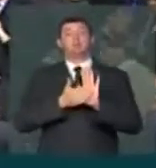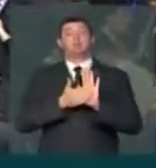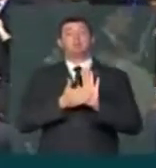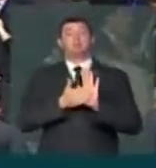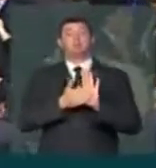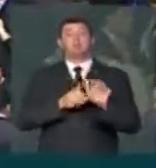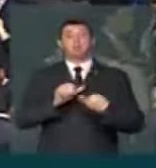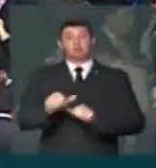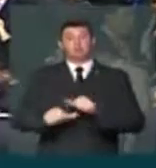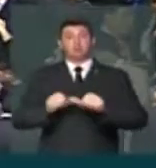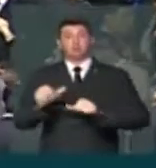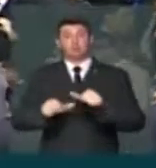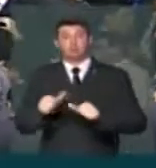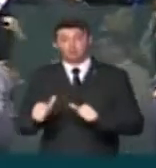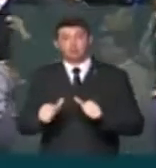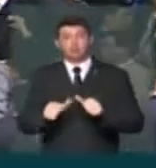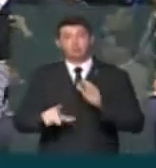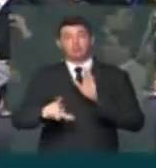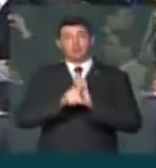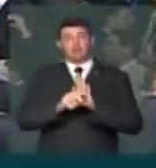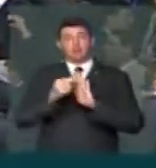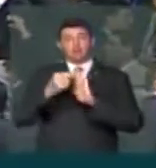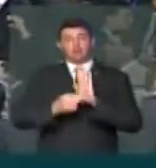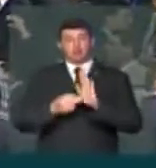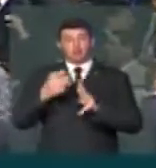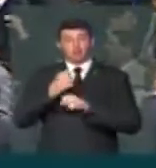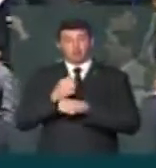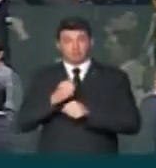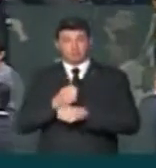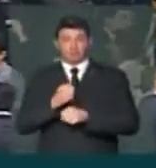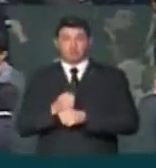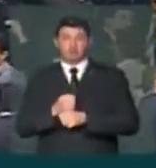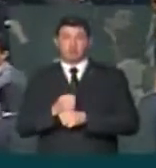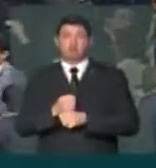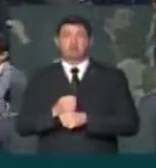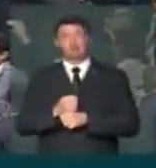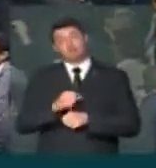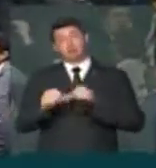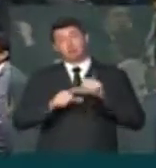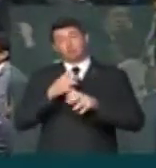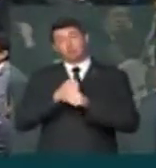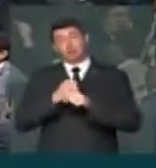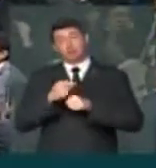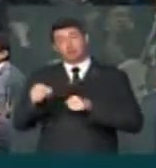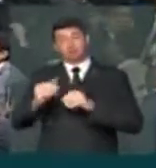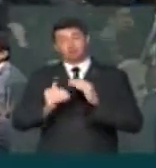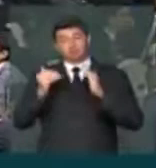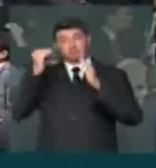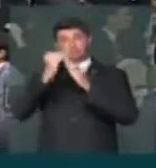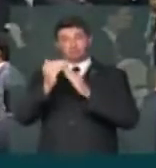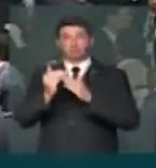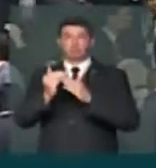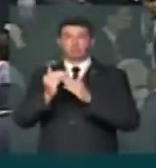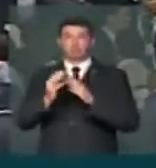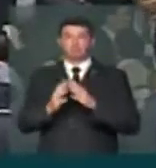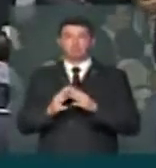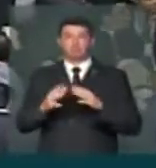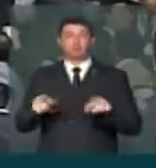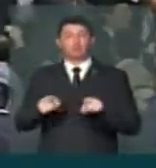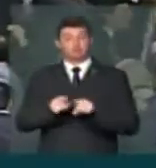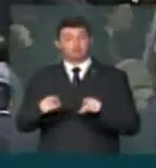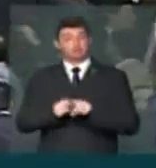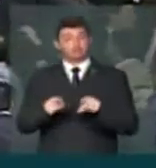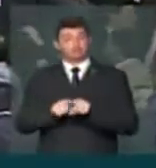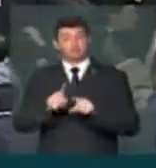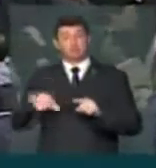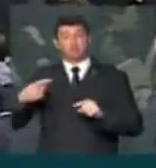da proposta que modifica a lei de diretrizes orçamentárias, modifica este cálculo do superávit primário. Inclusive,